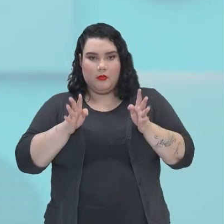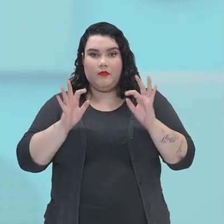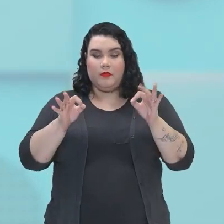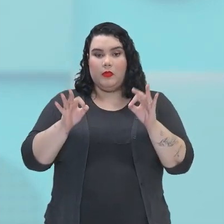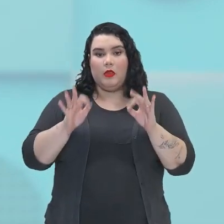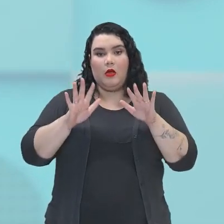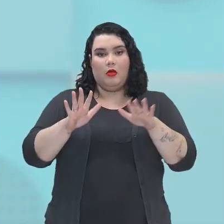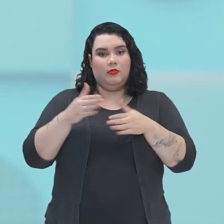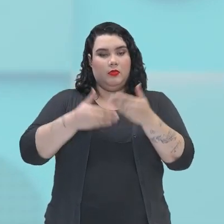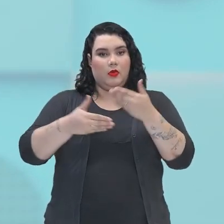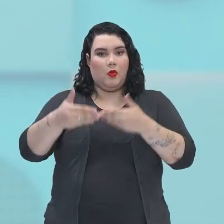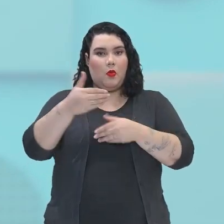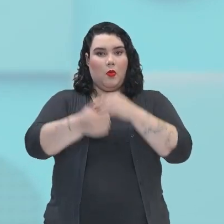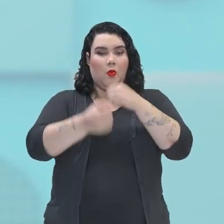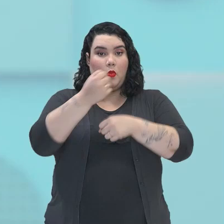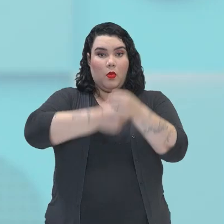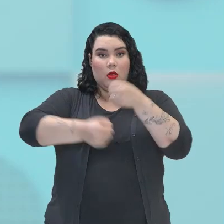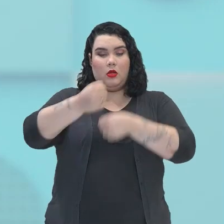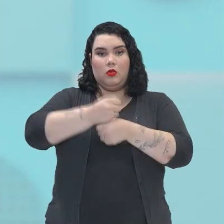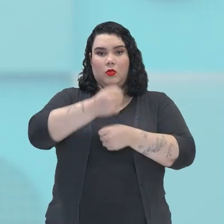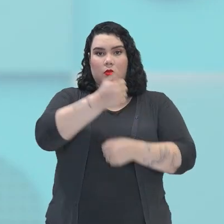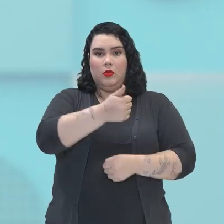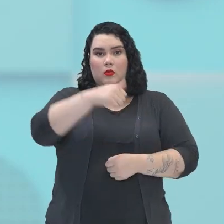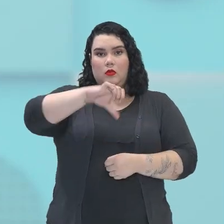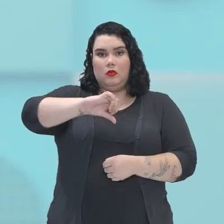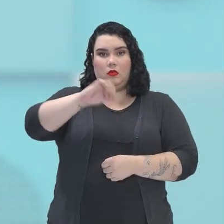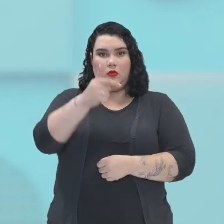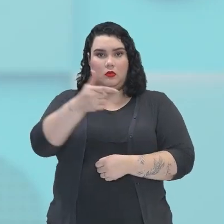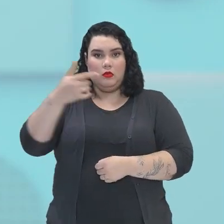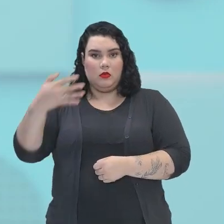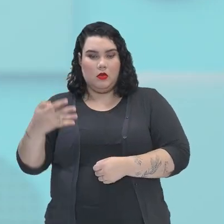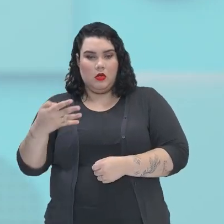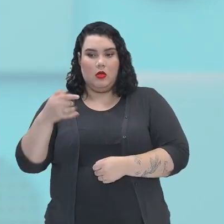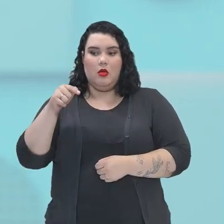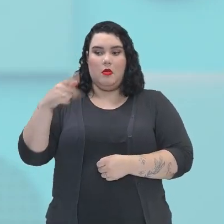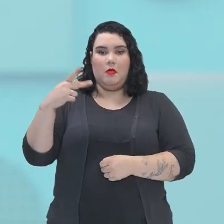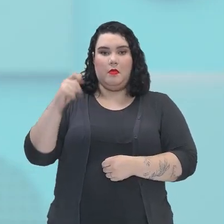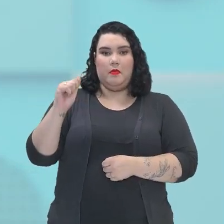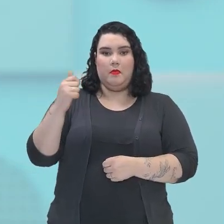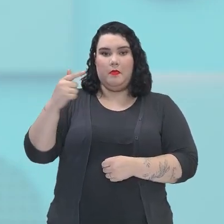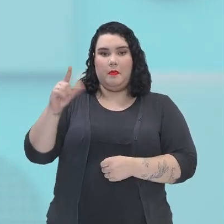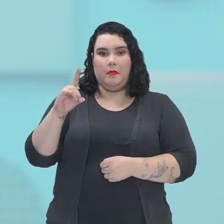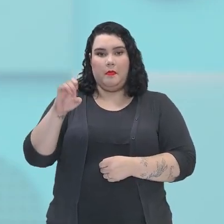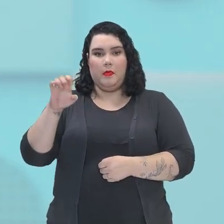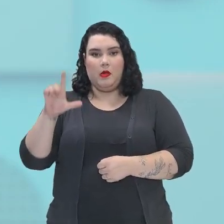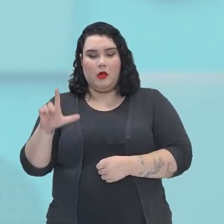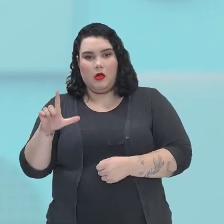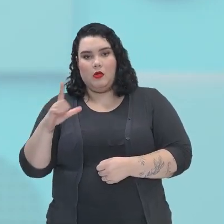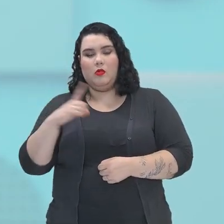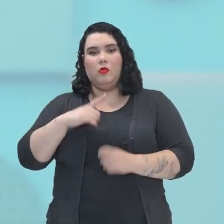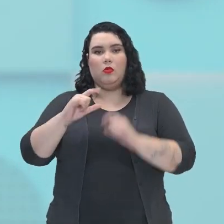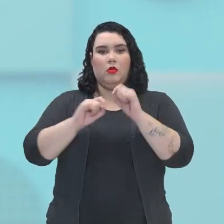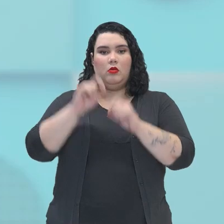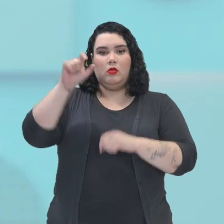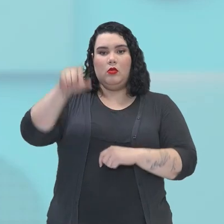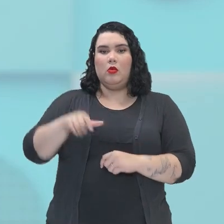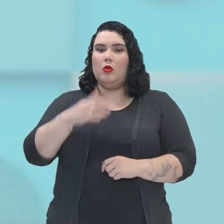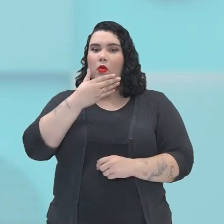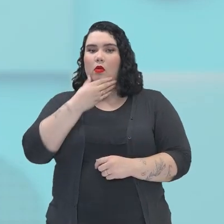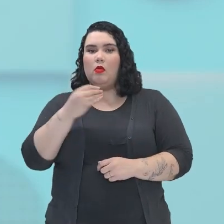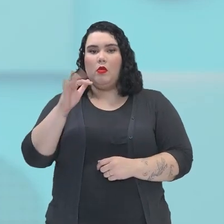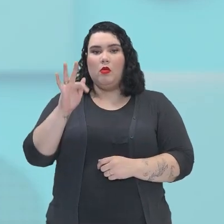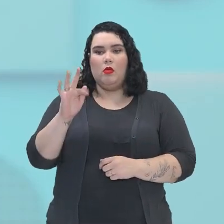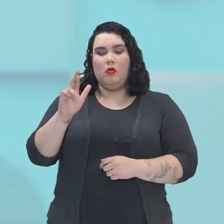em 1924, o pádel passou a ser praticado em terra, quando o norte-americano Frank